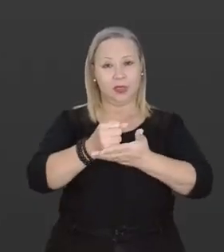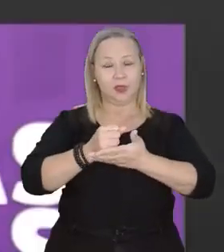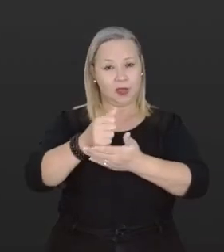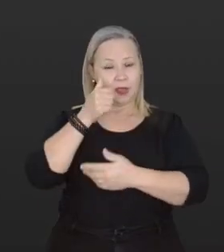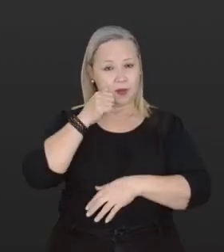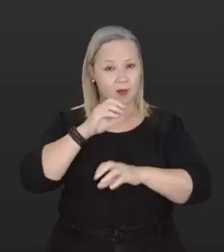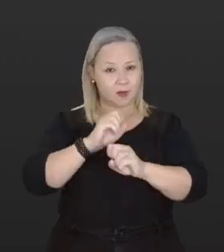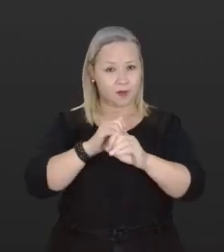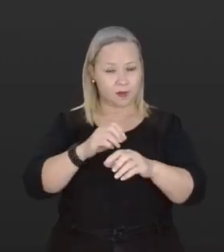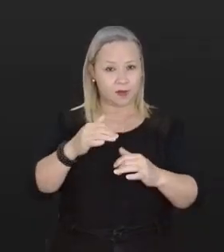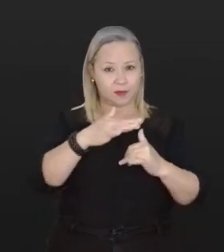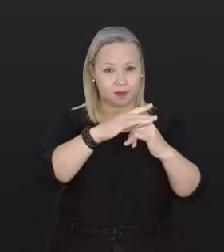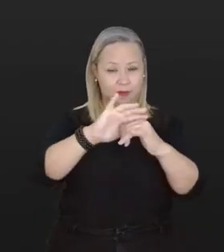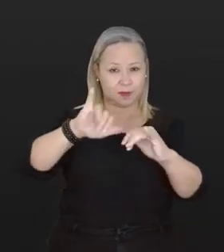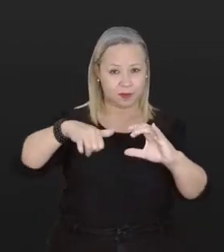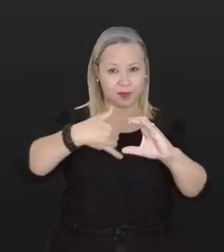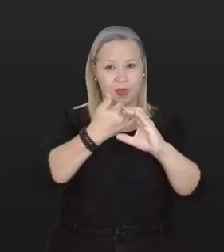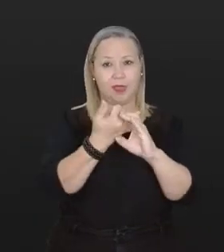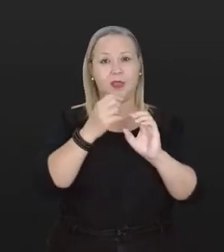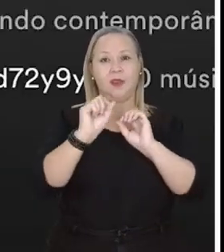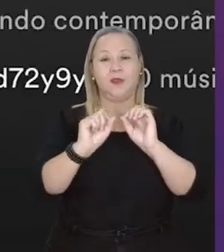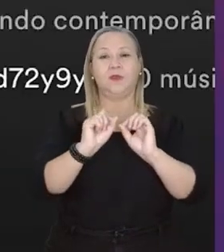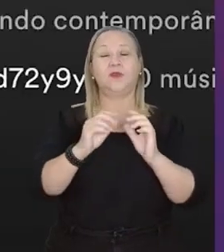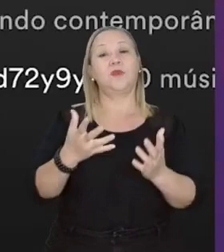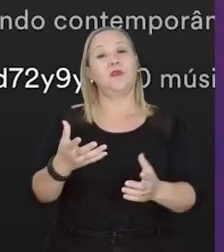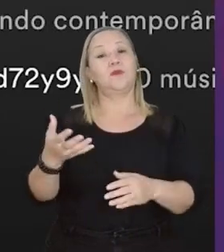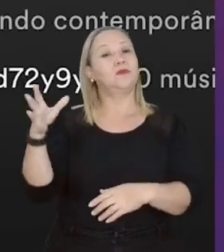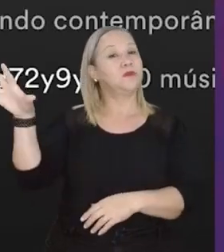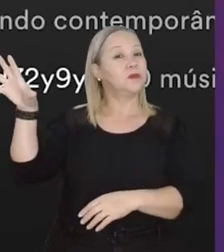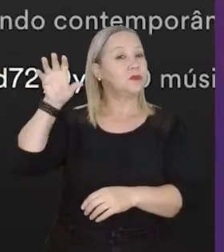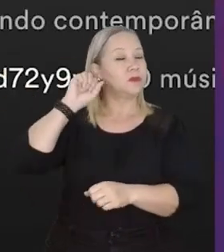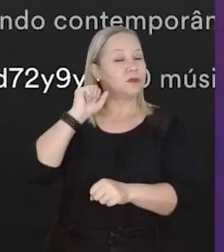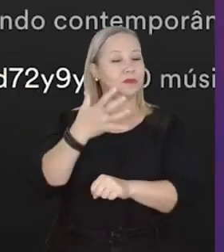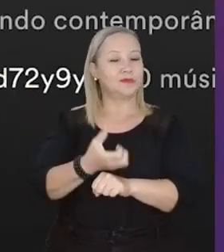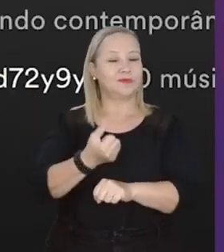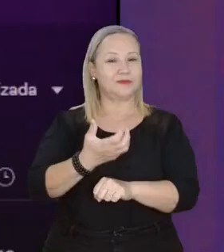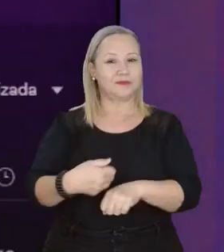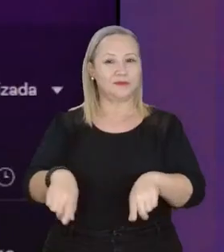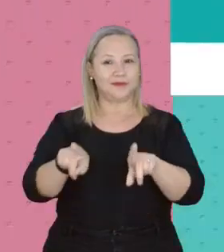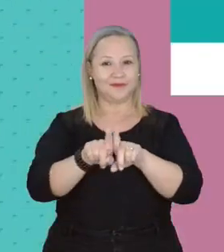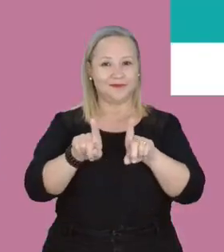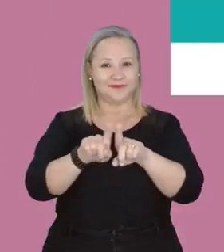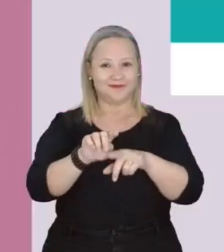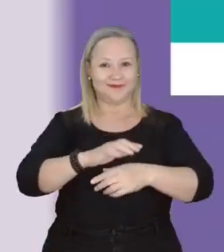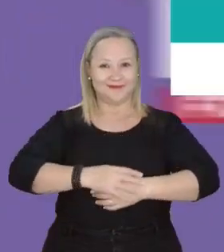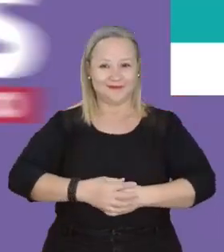canal da TV PT no YouTube ou em formato de podcast no Spotify.